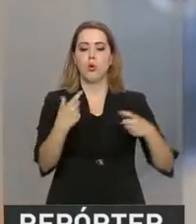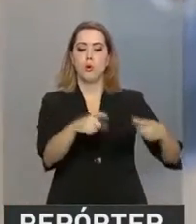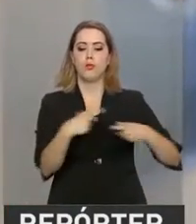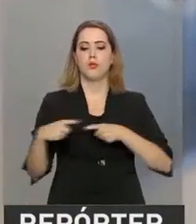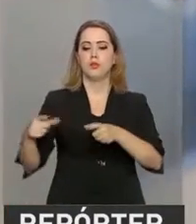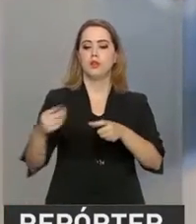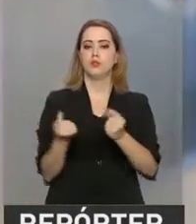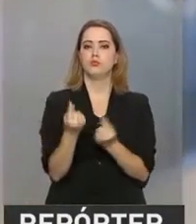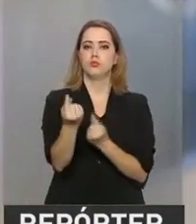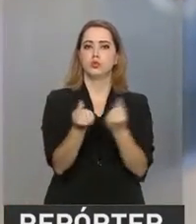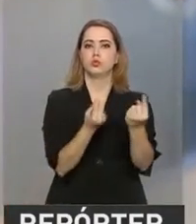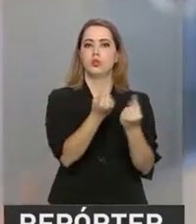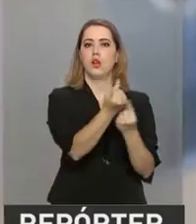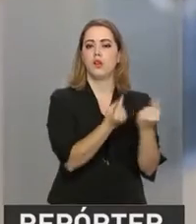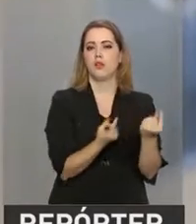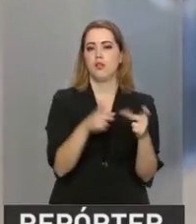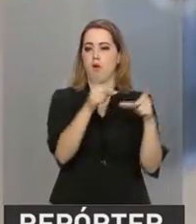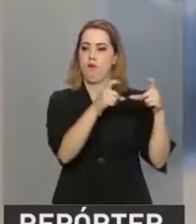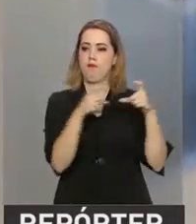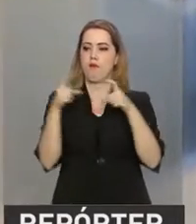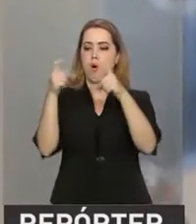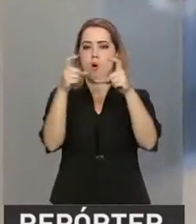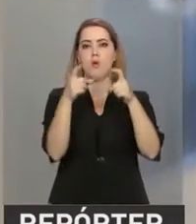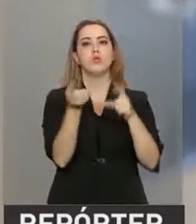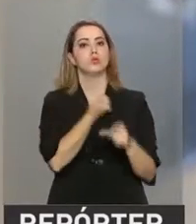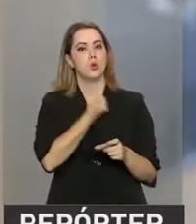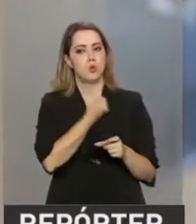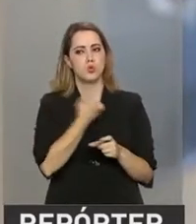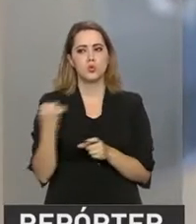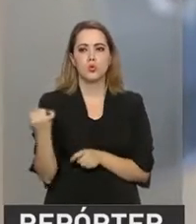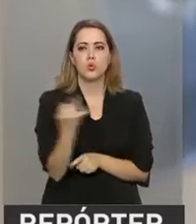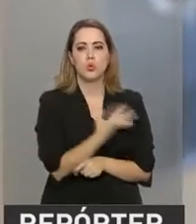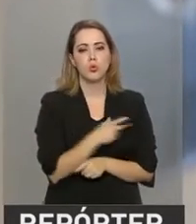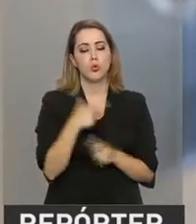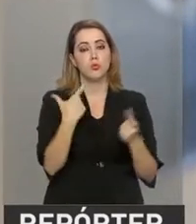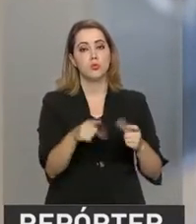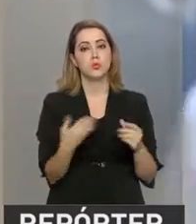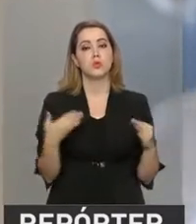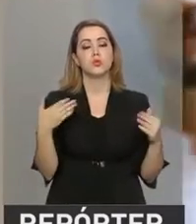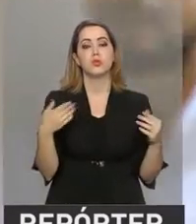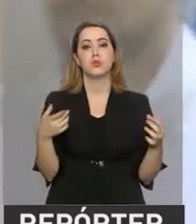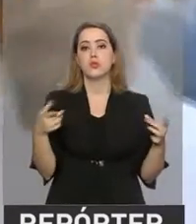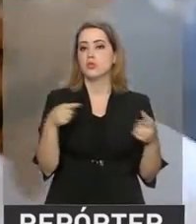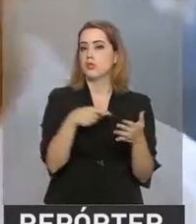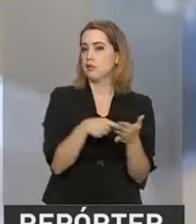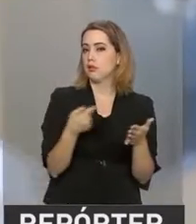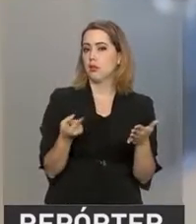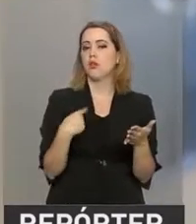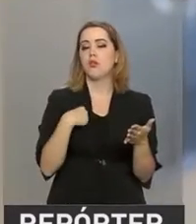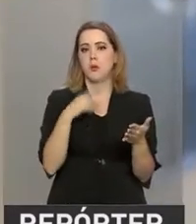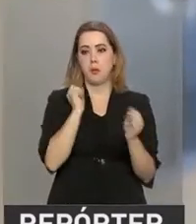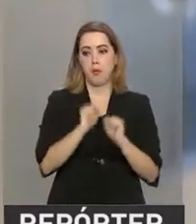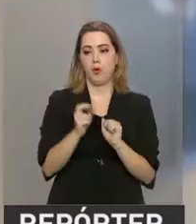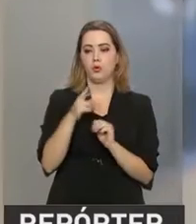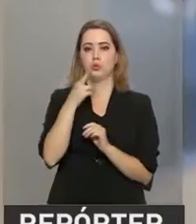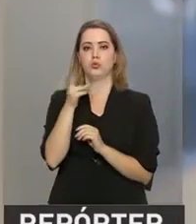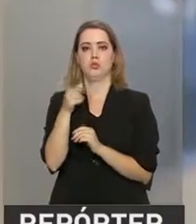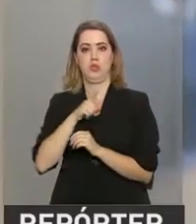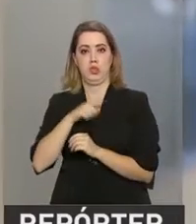cada uma daqueles levantamento elas fotografias daqueles dados pertencem de modo a permitir uma resposta a uma emergência